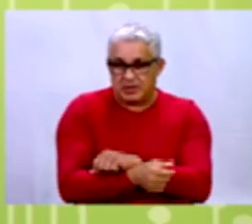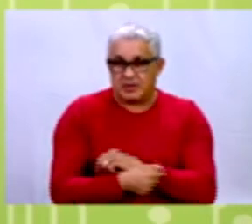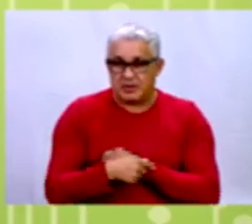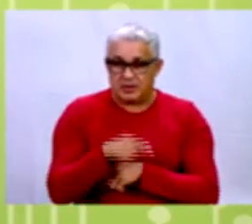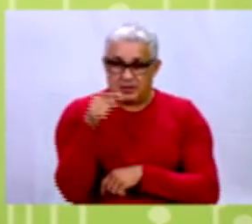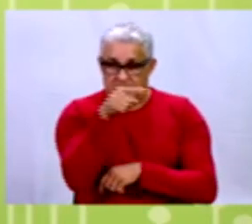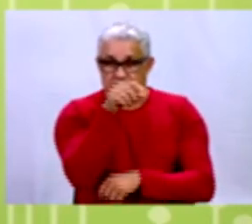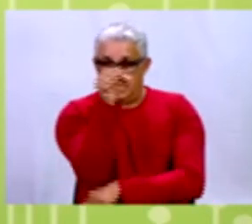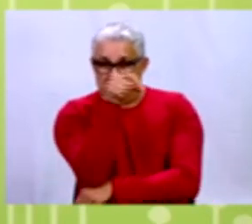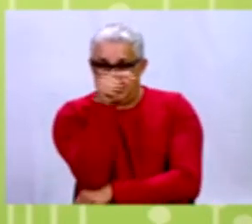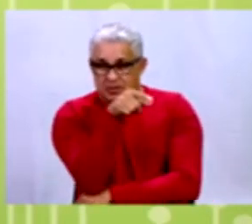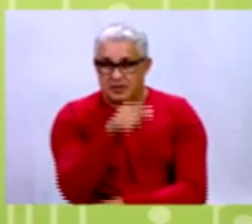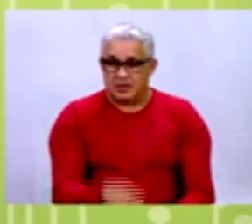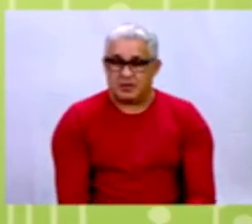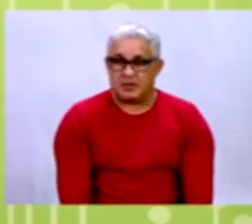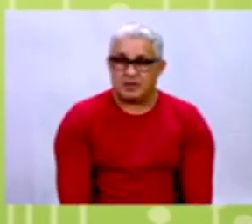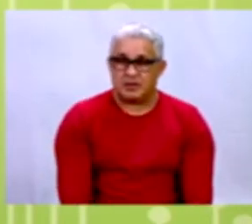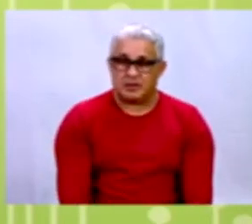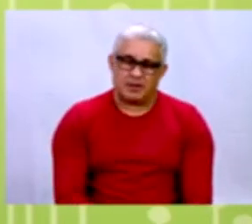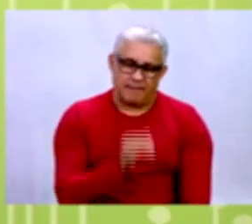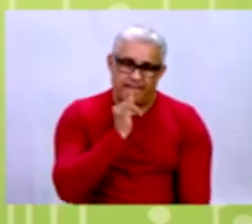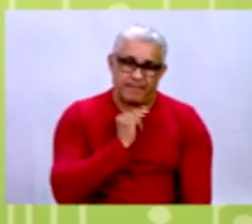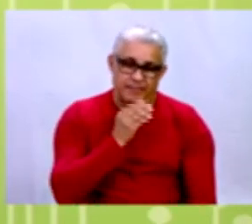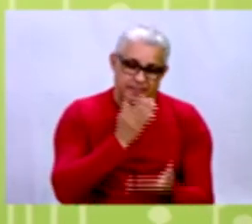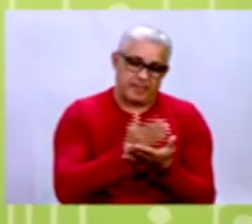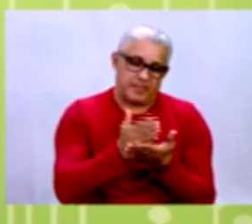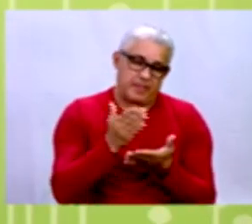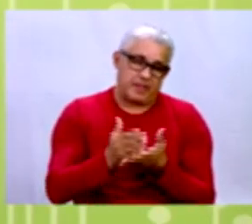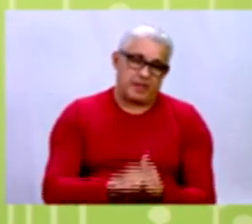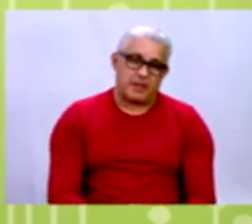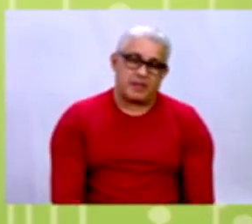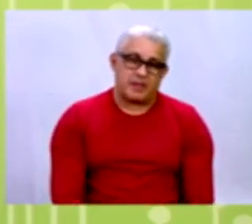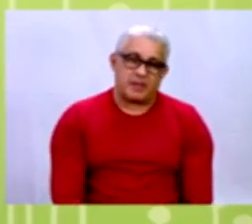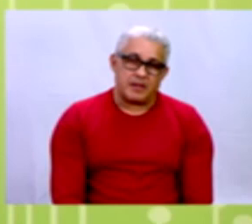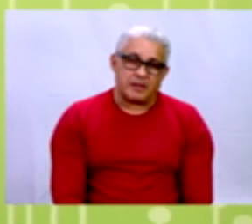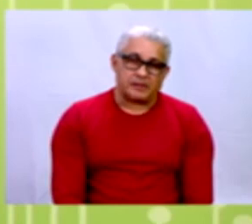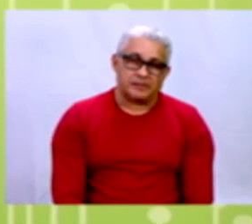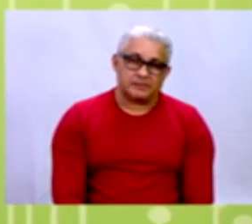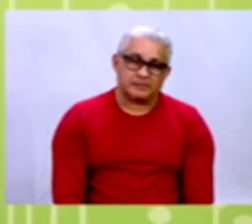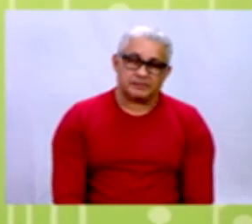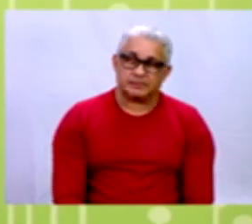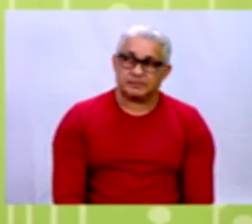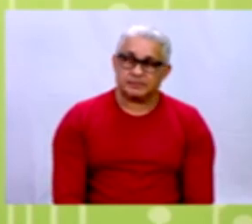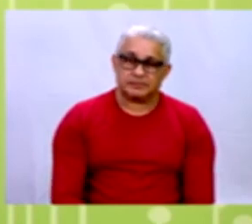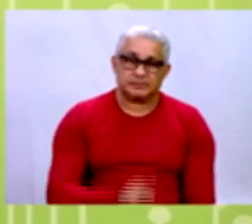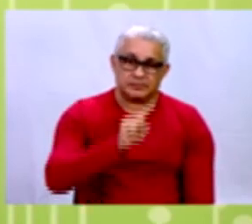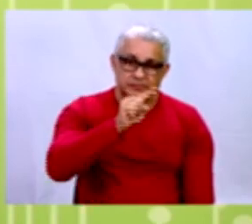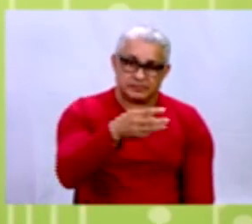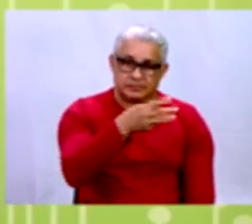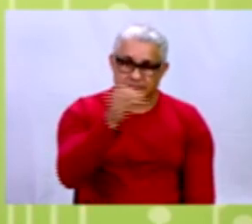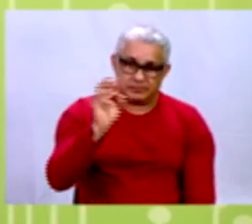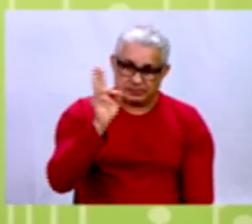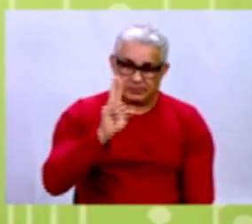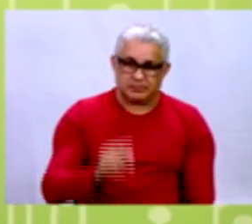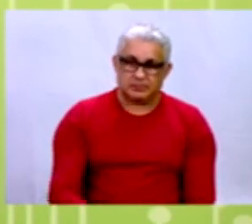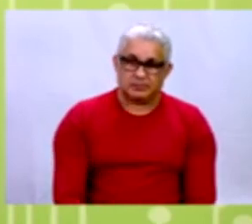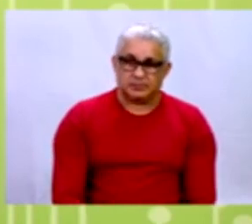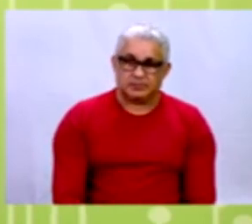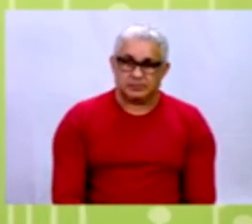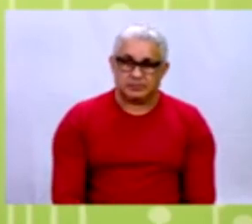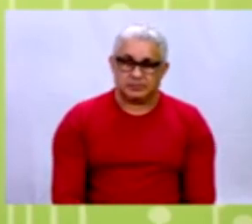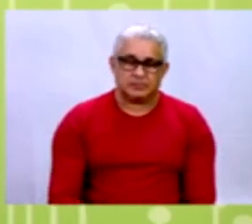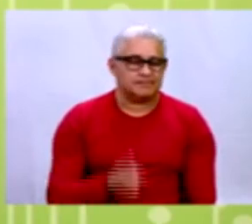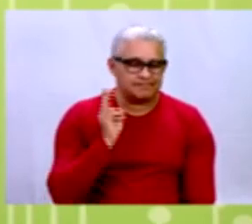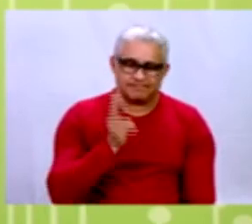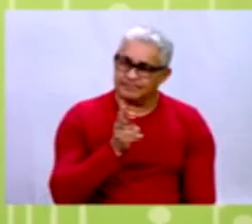veículo, vamos supor que a parcela seja, vou fazer tudo arredondado, mas seja R$ 1.300 e